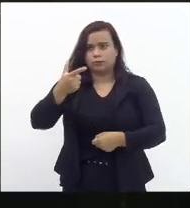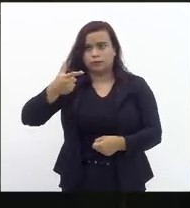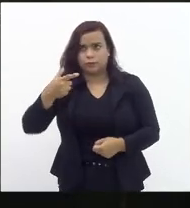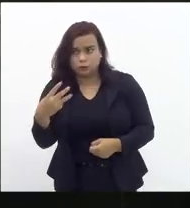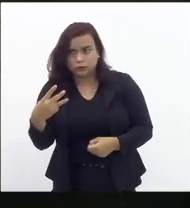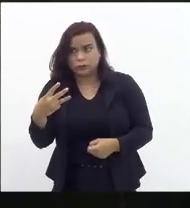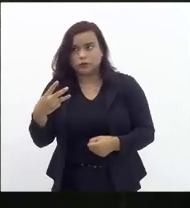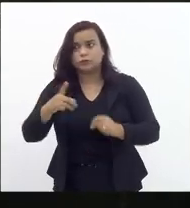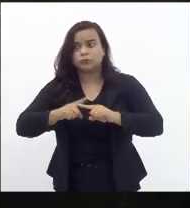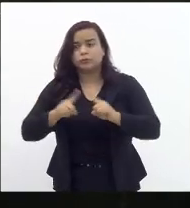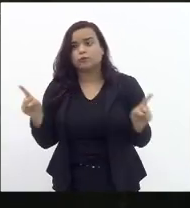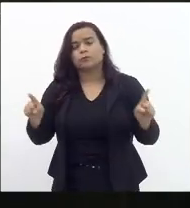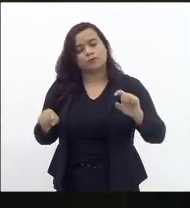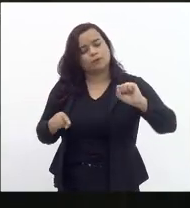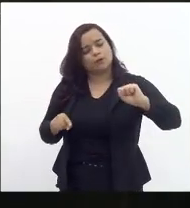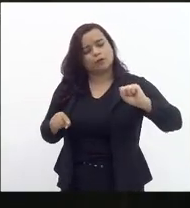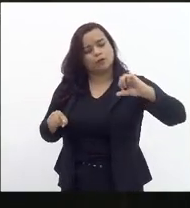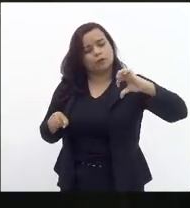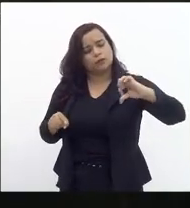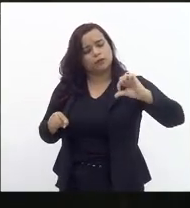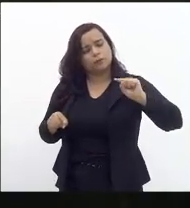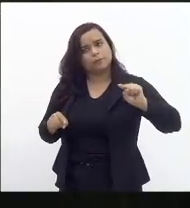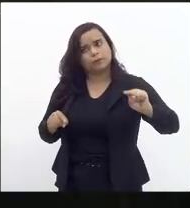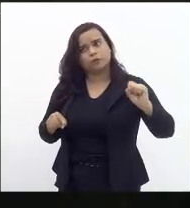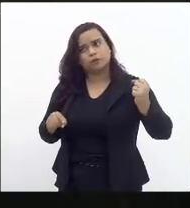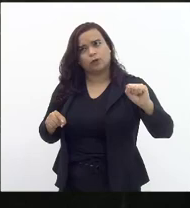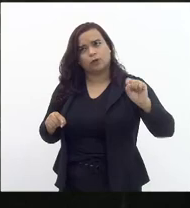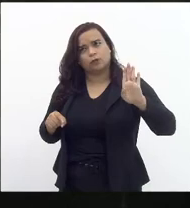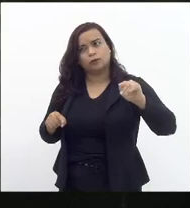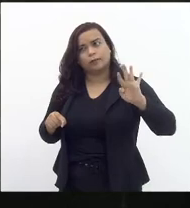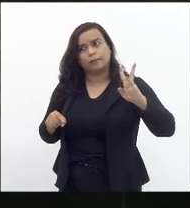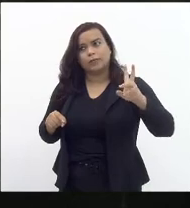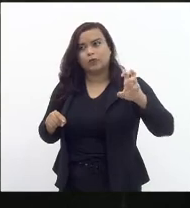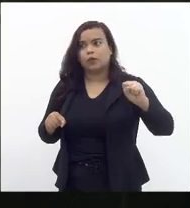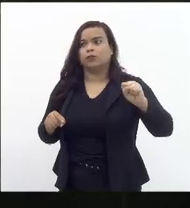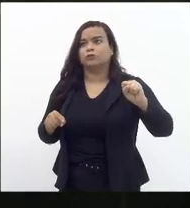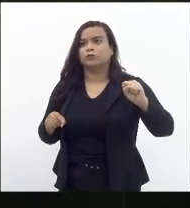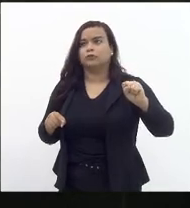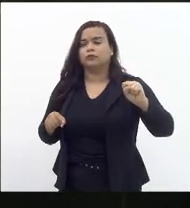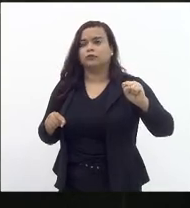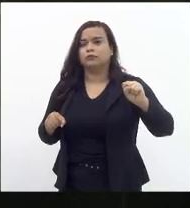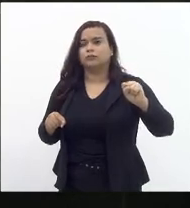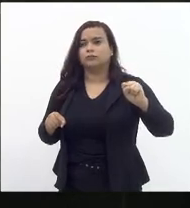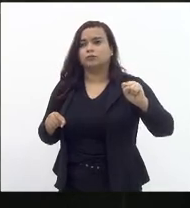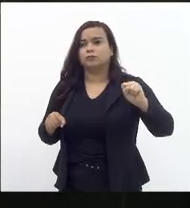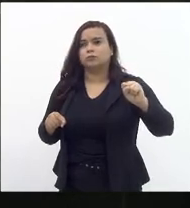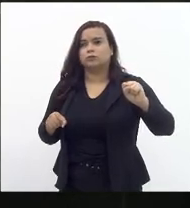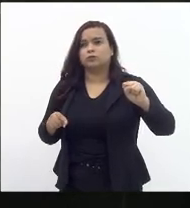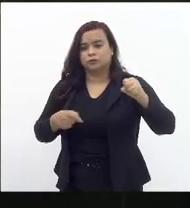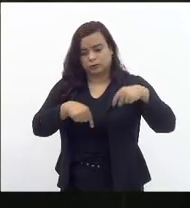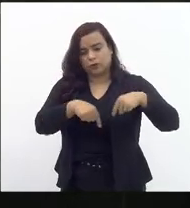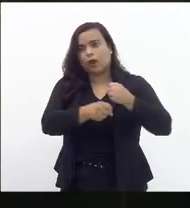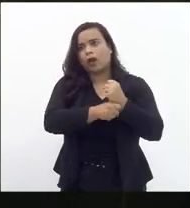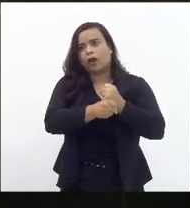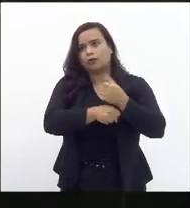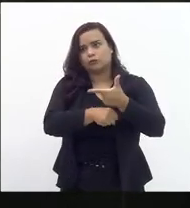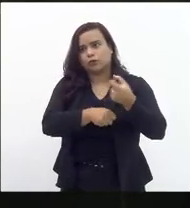contra 89,8 bilhões de reais em